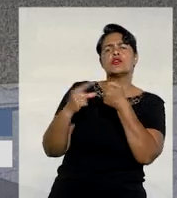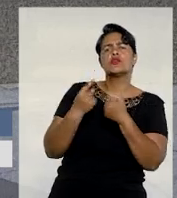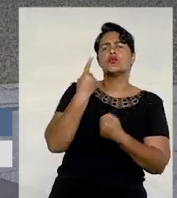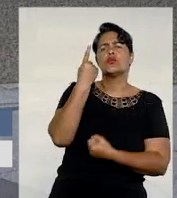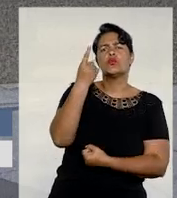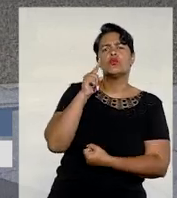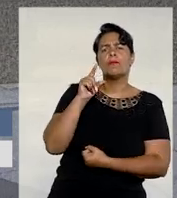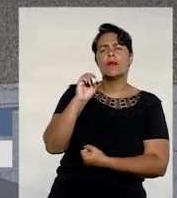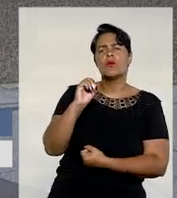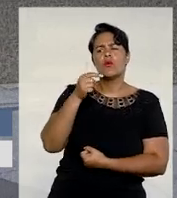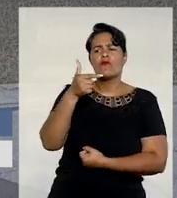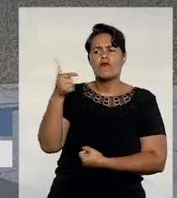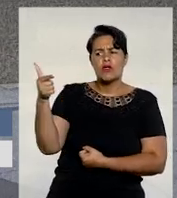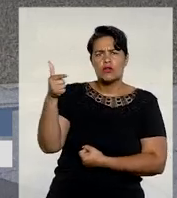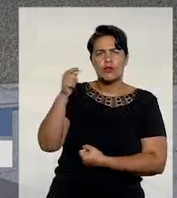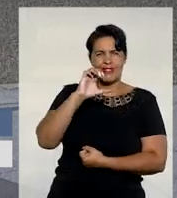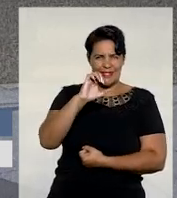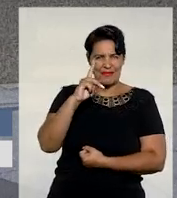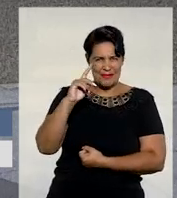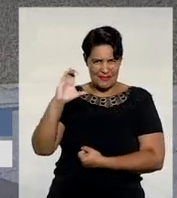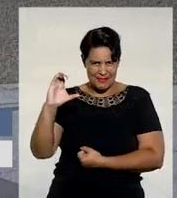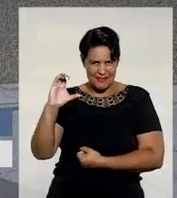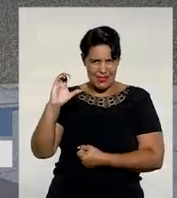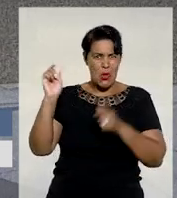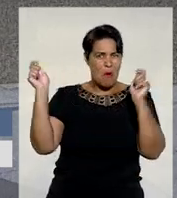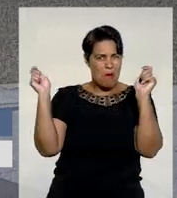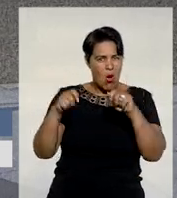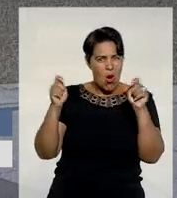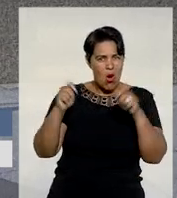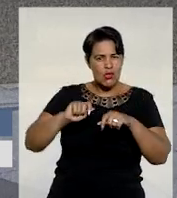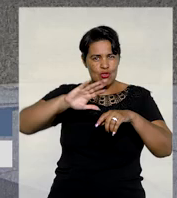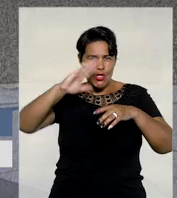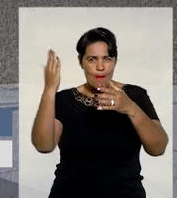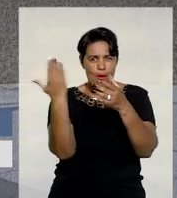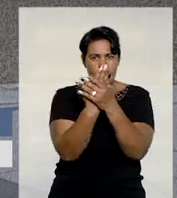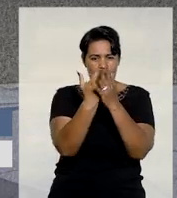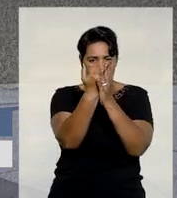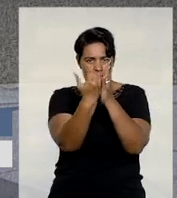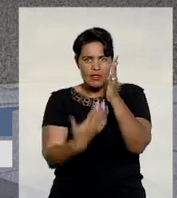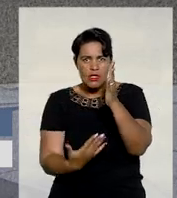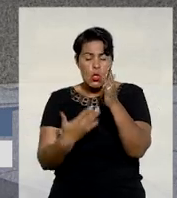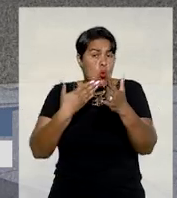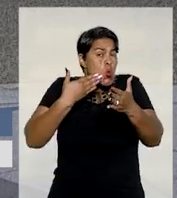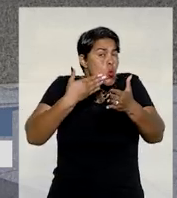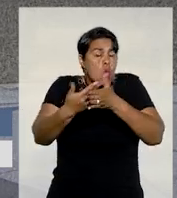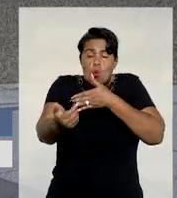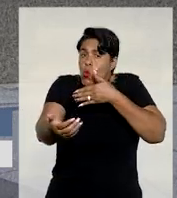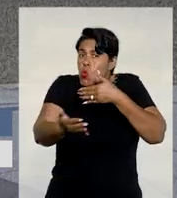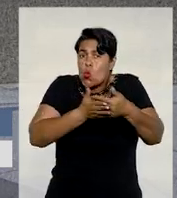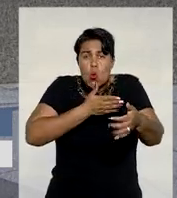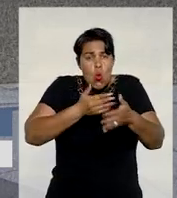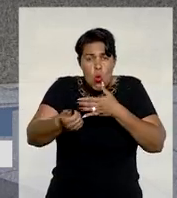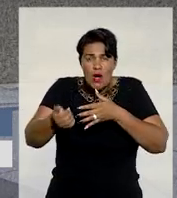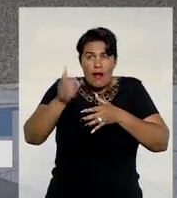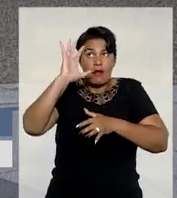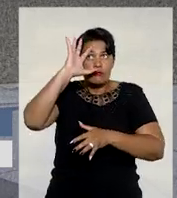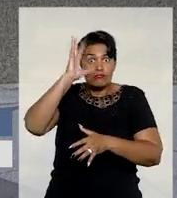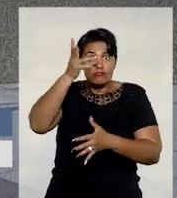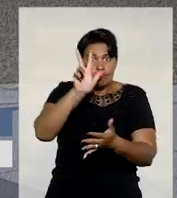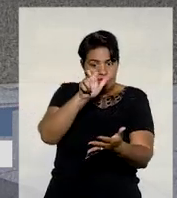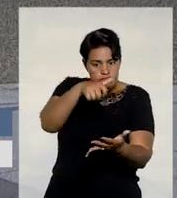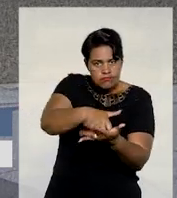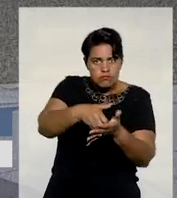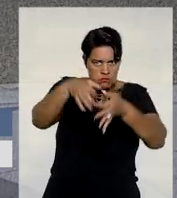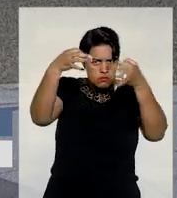do Código de Processo Civil, cabem embargos de declaração contra qualquer decisão judicial